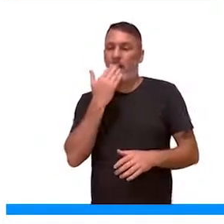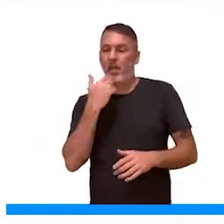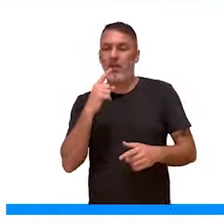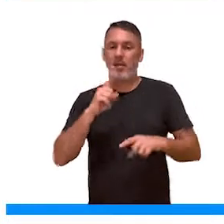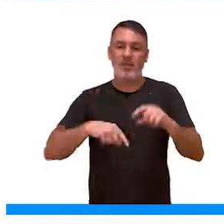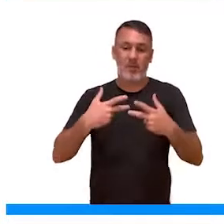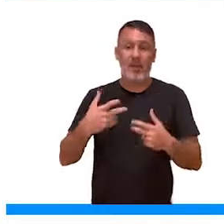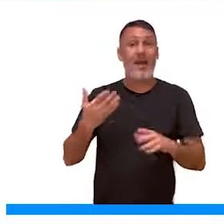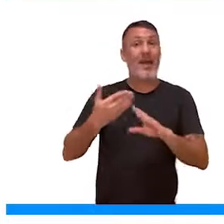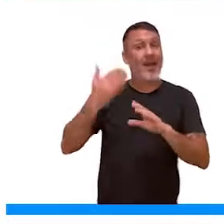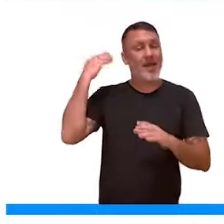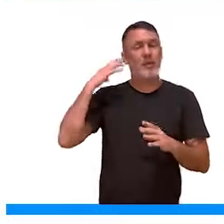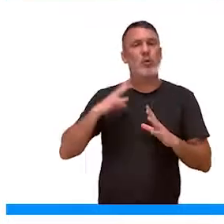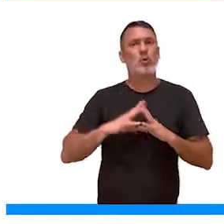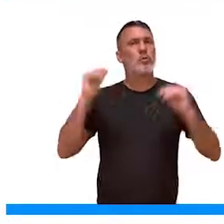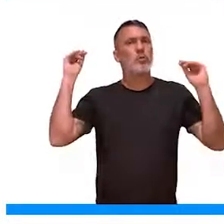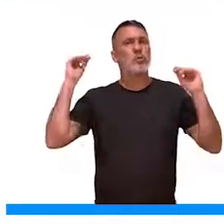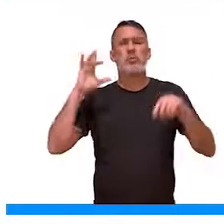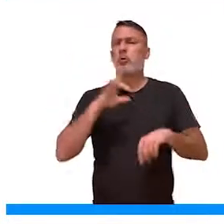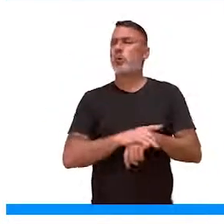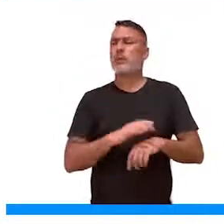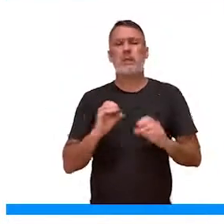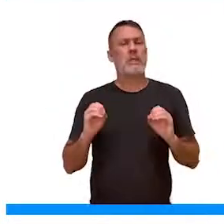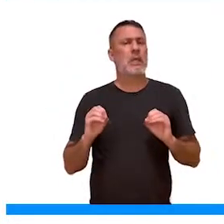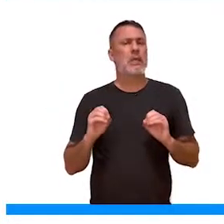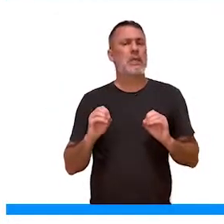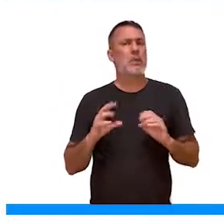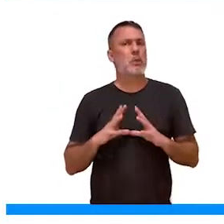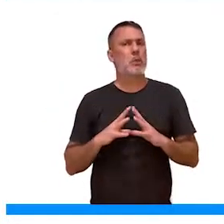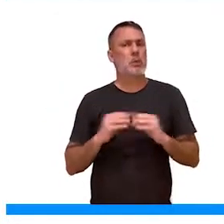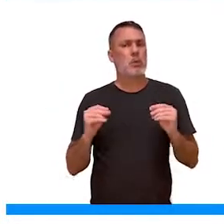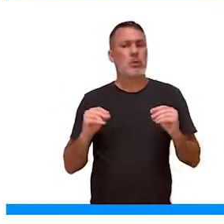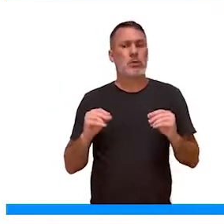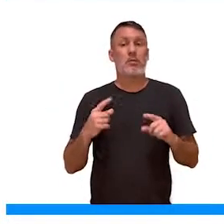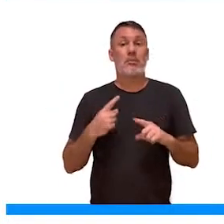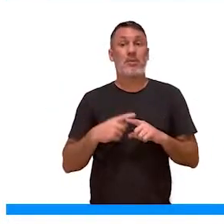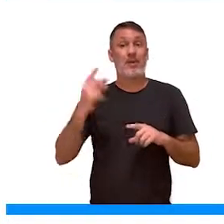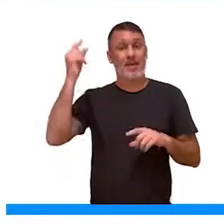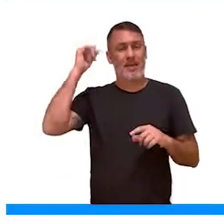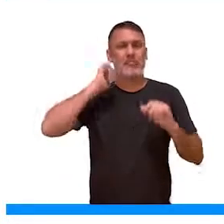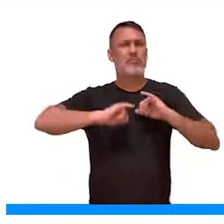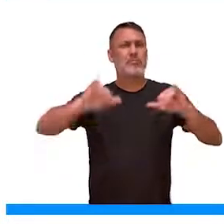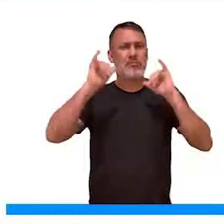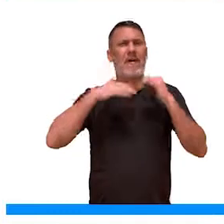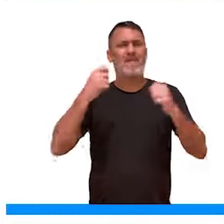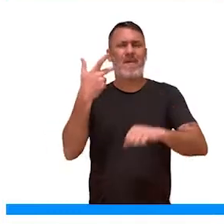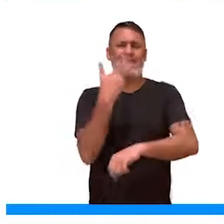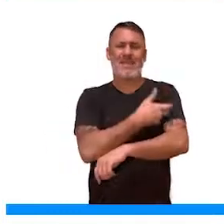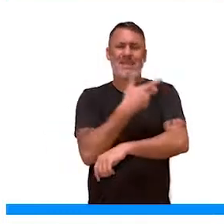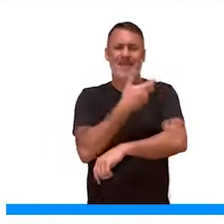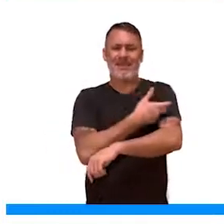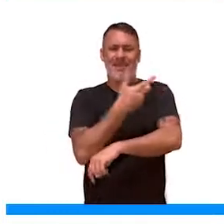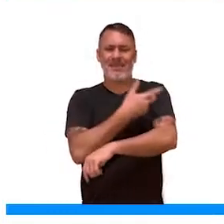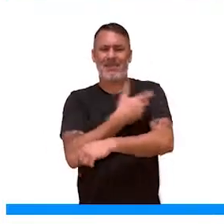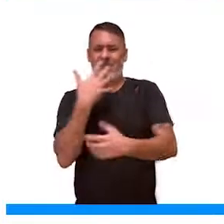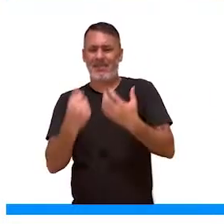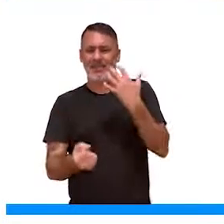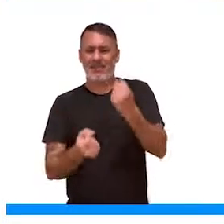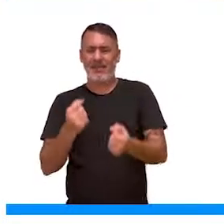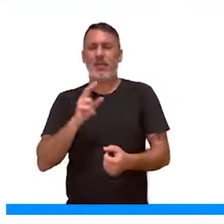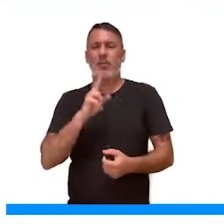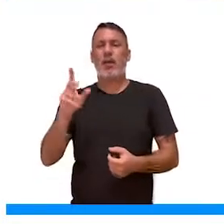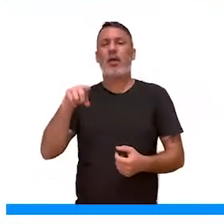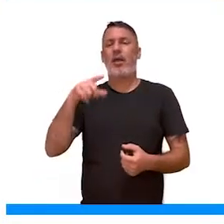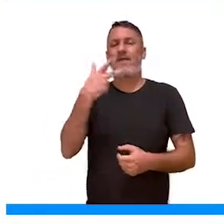momento ficamos erradicados dessa doença, porque a gente teve uma campanha de vacinação muito eficiente, que é a Sabin,